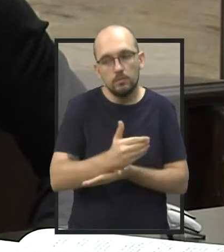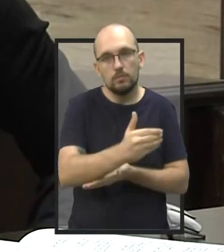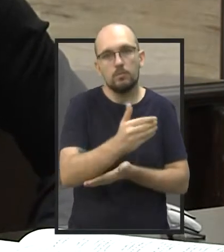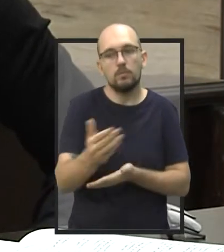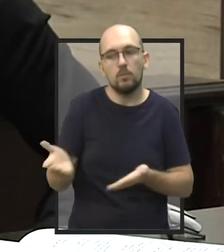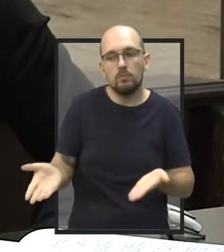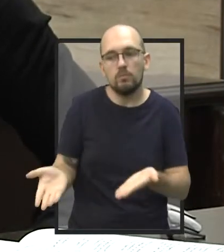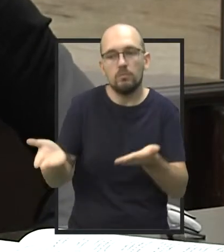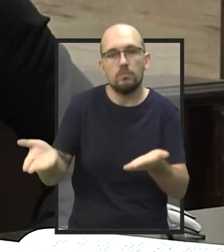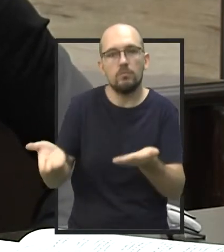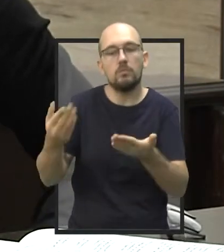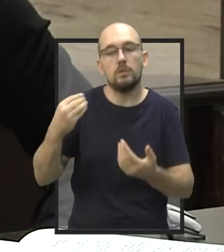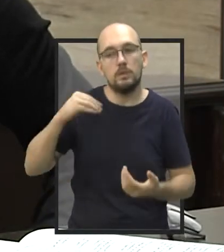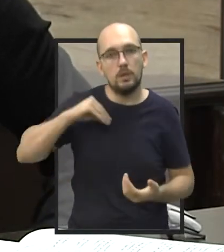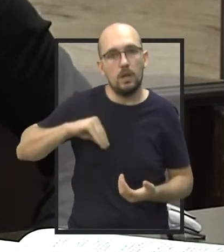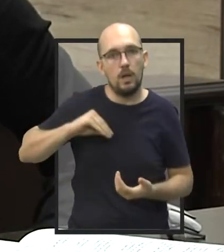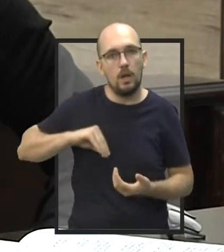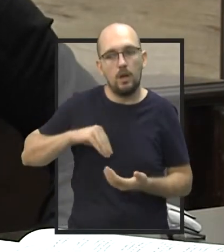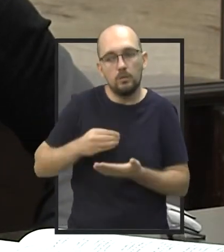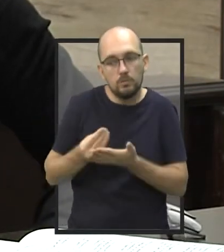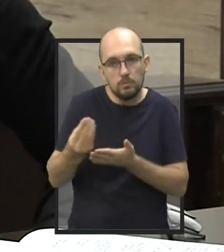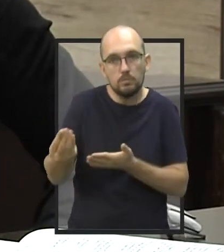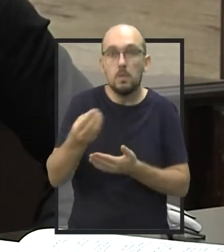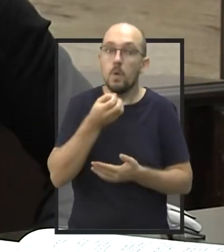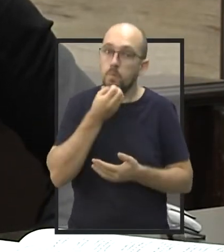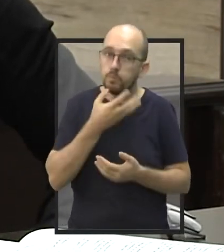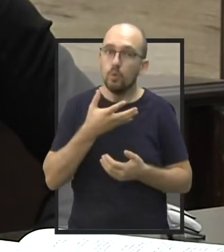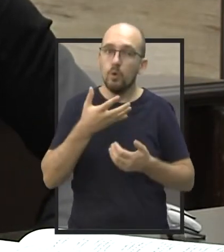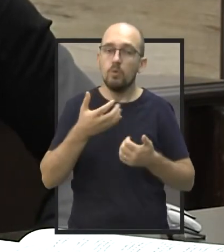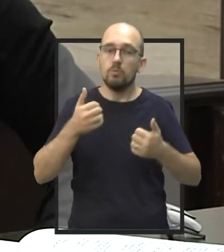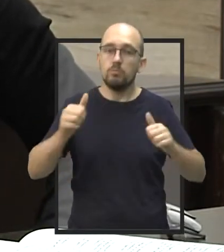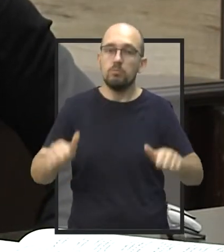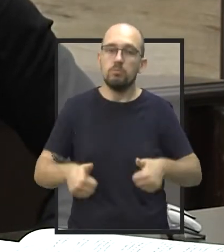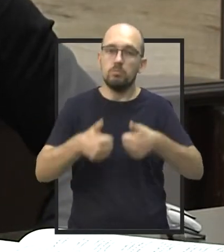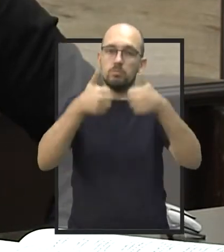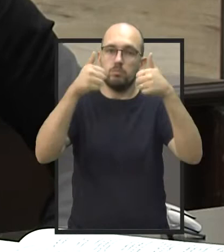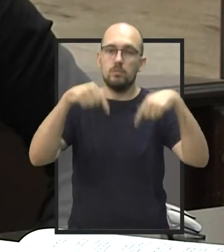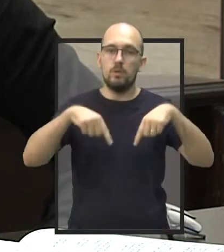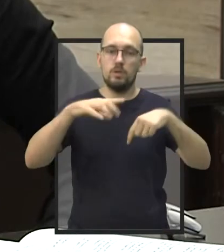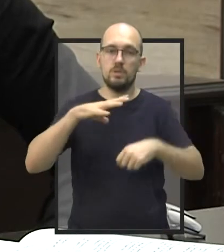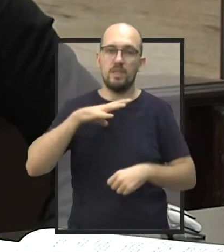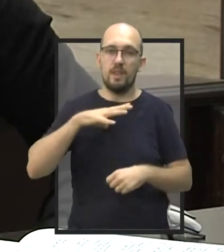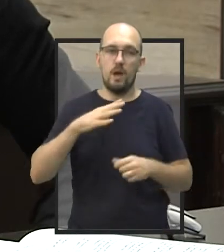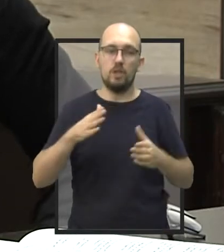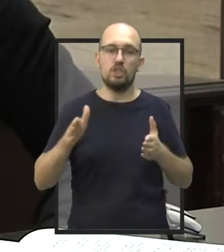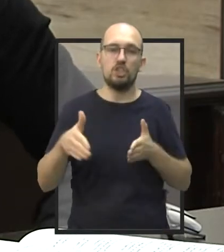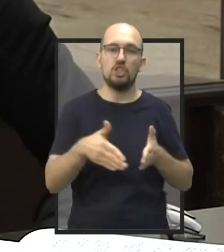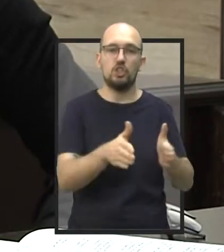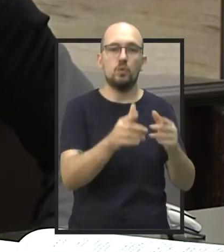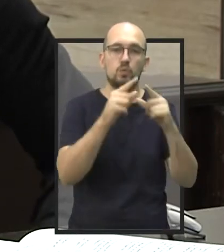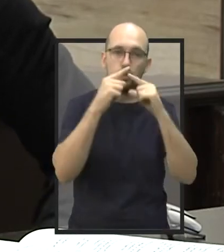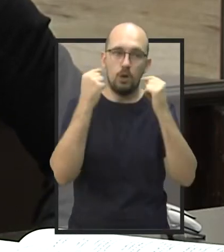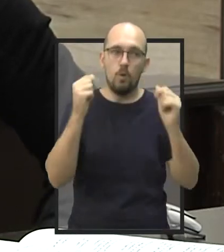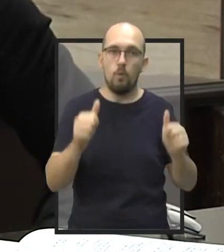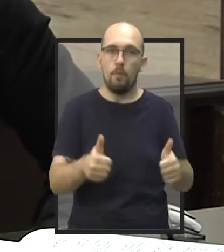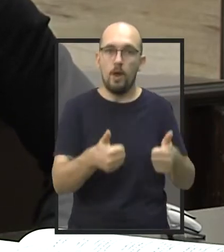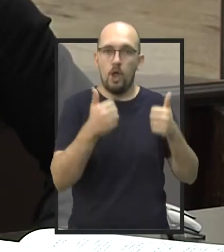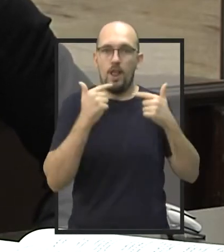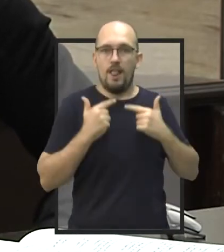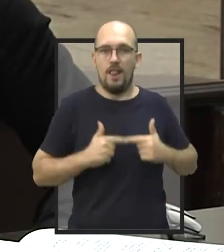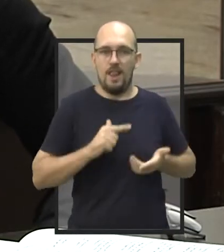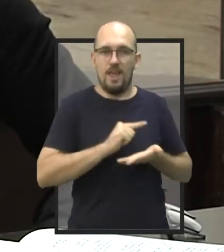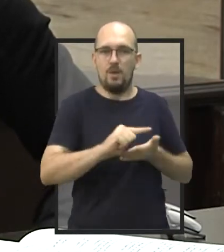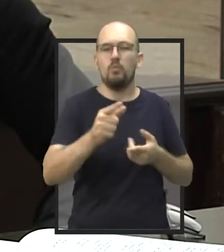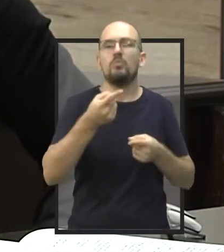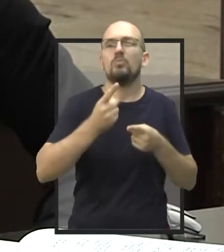uma remuneração e que seria de grande avalia, né, para a cidade, né, para o Rio Jaú, né, porque se você analisar